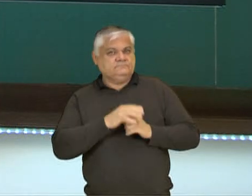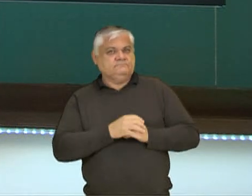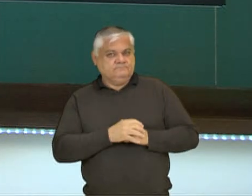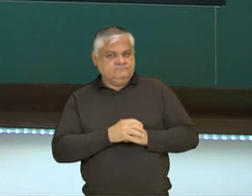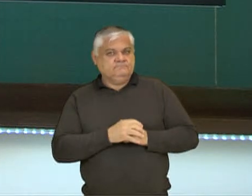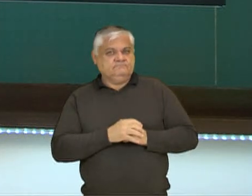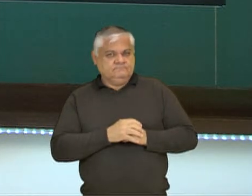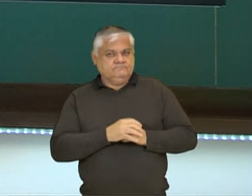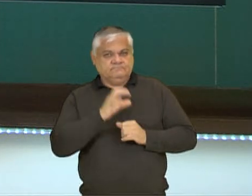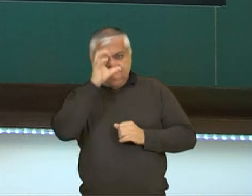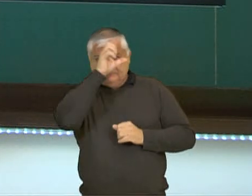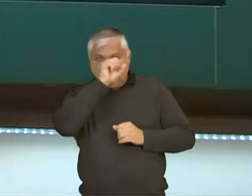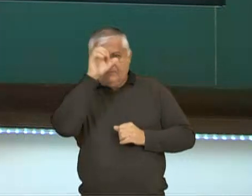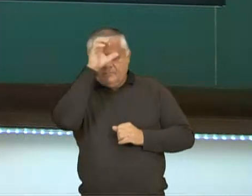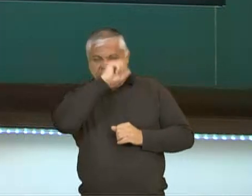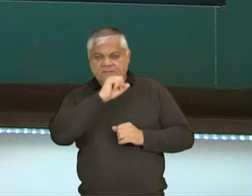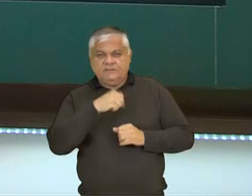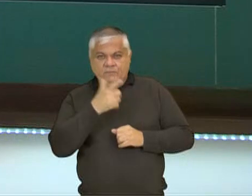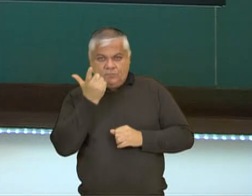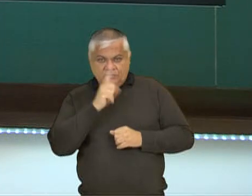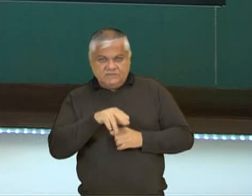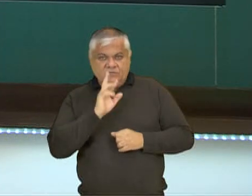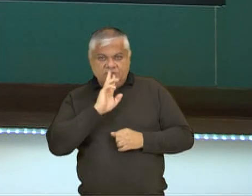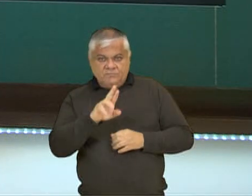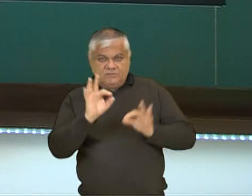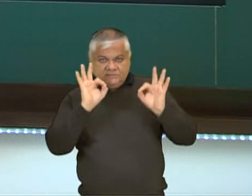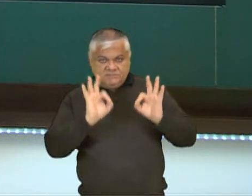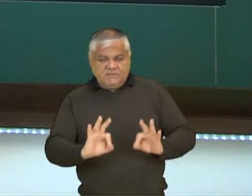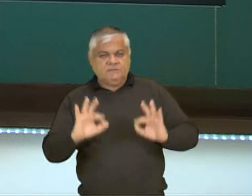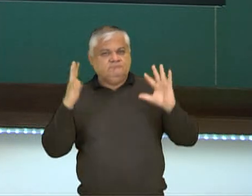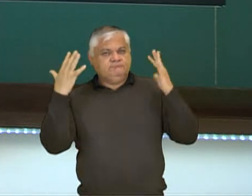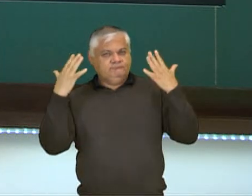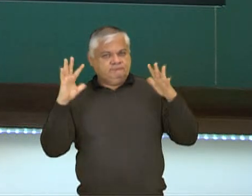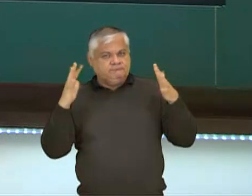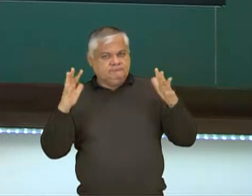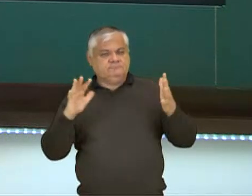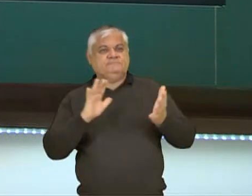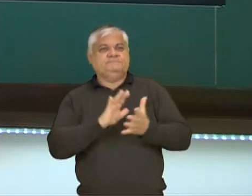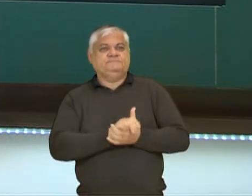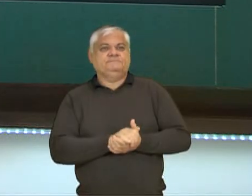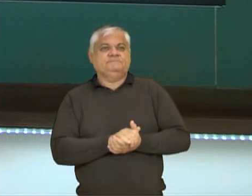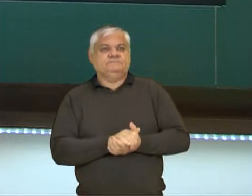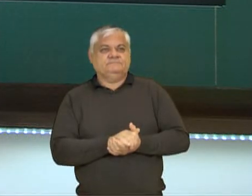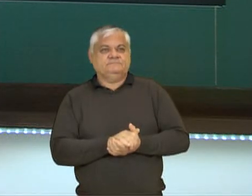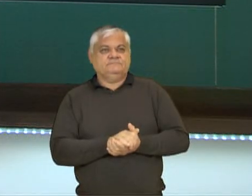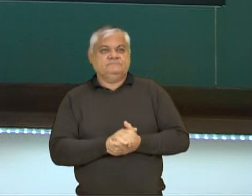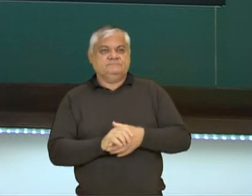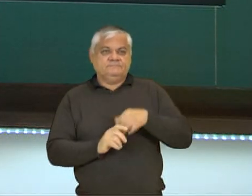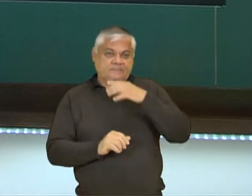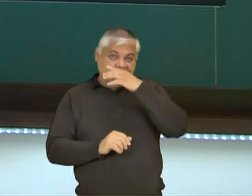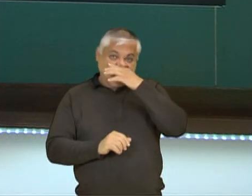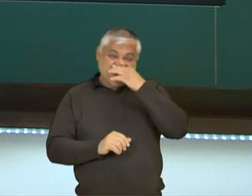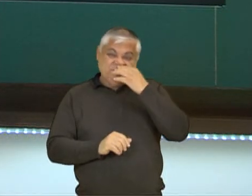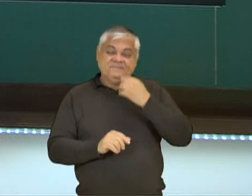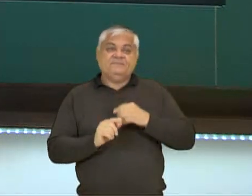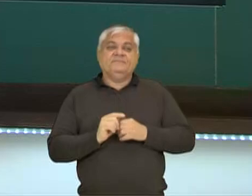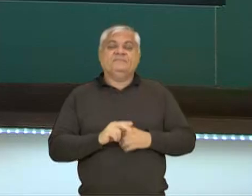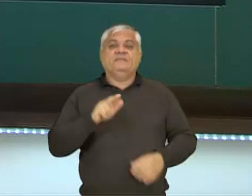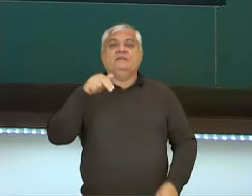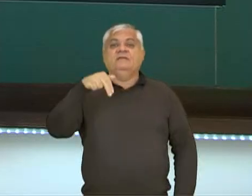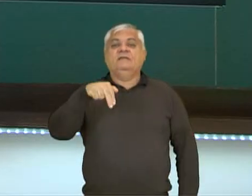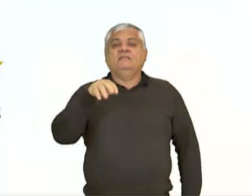contente aí? Eu sei que você está, porque você mandou bem nessa comparação. Parabéns, viu? Parabéns mesmo. Vamos lá. Os